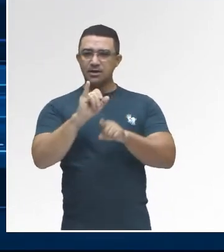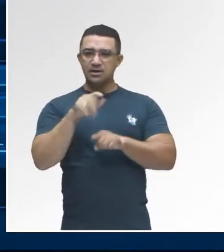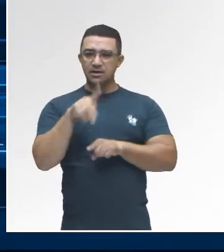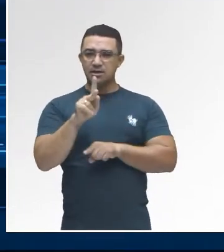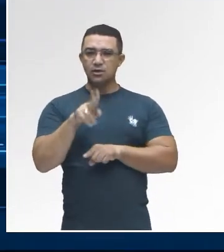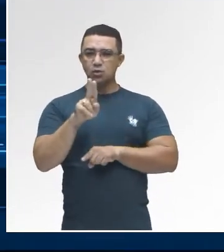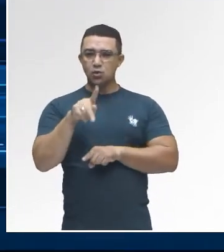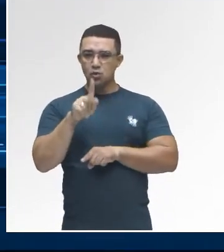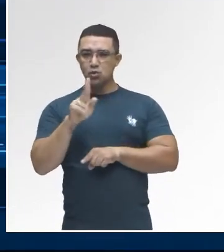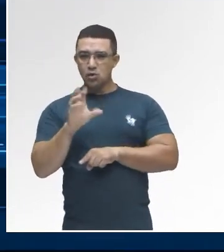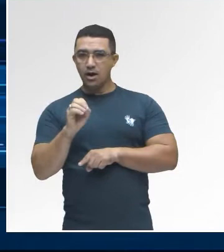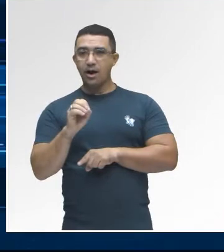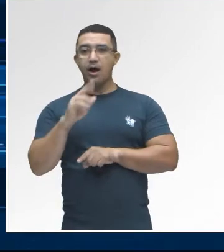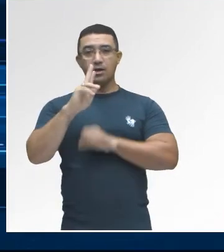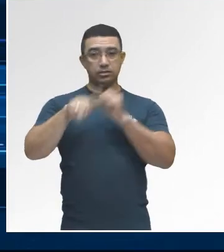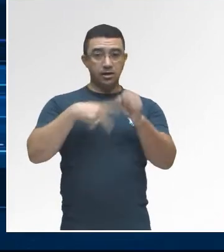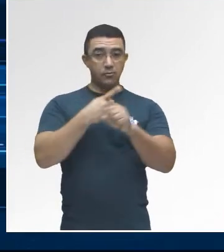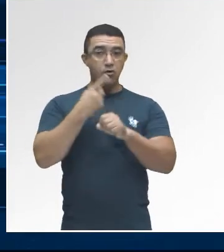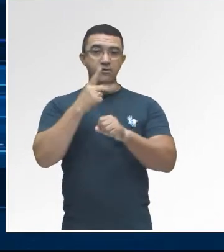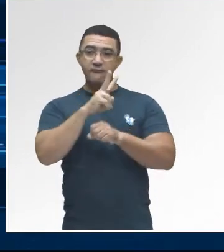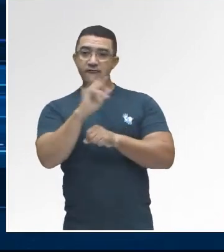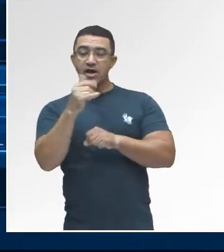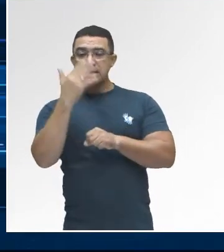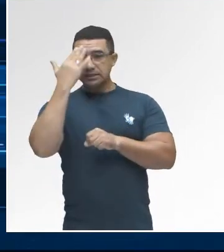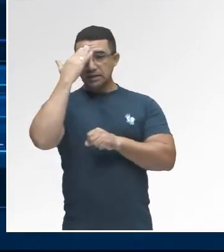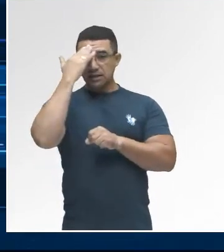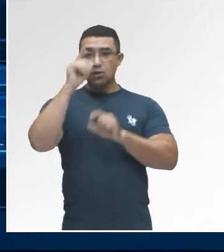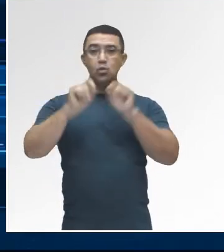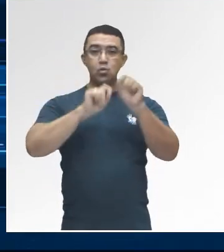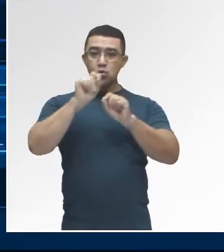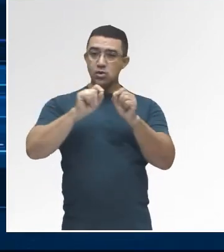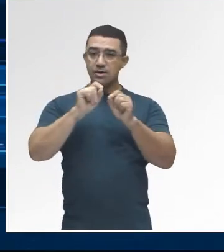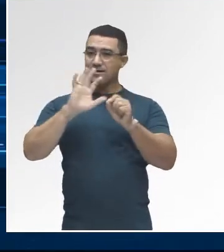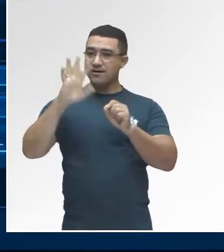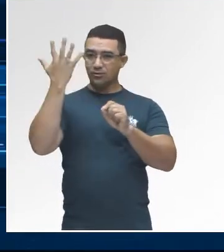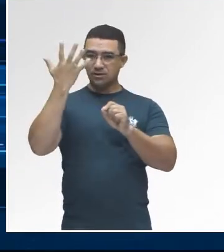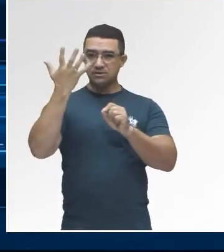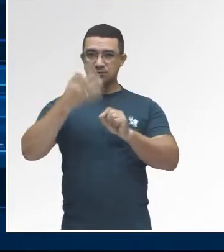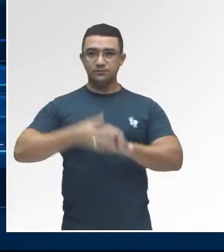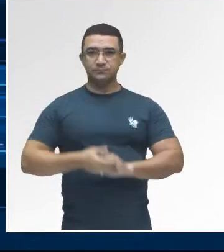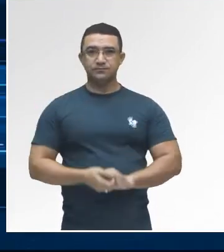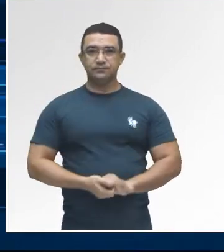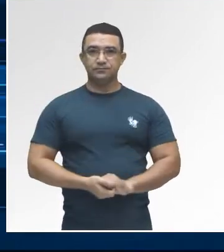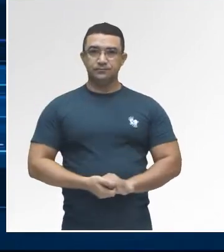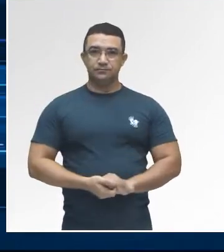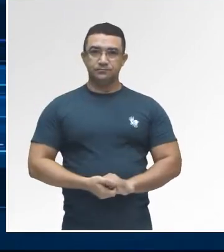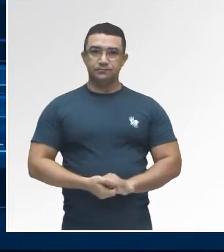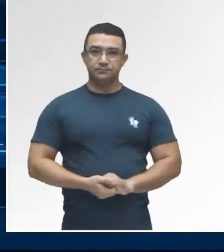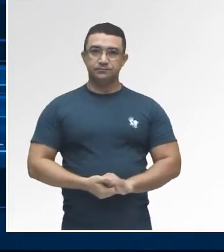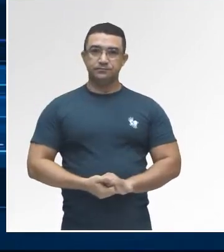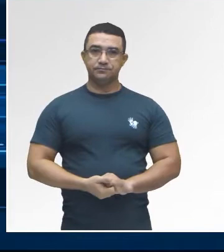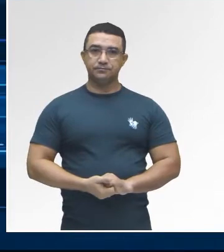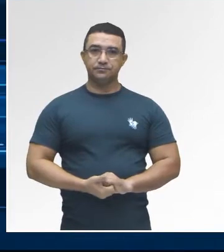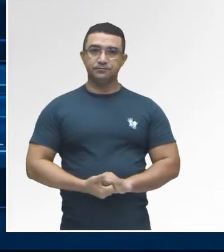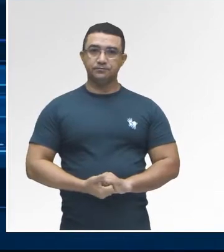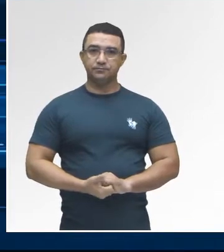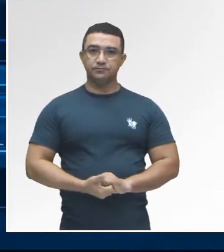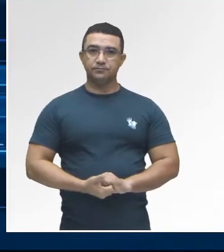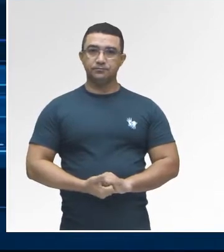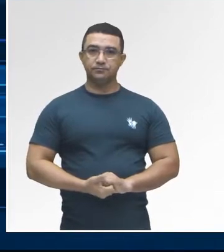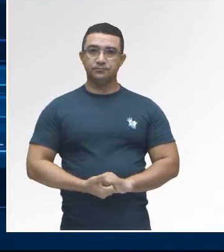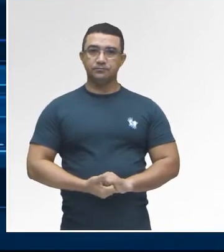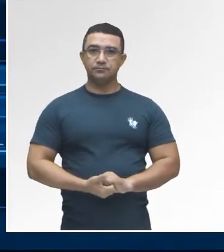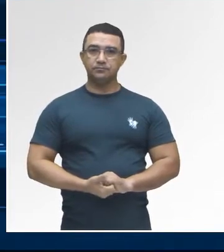decorrer da aula, entender o que está acontecendo realmente, né? Tem mais coisas aí por trás, tá? Bom, vamos